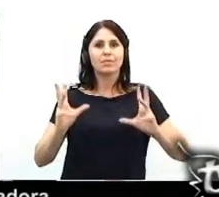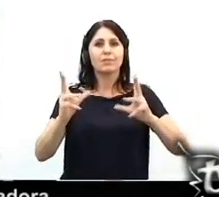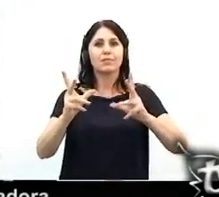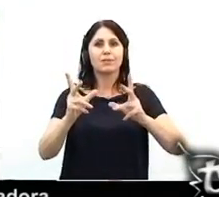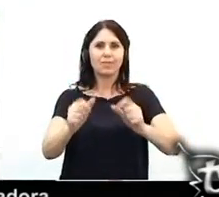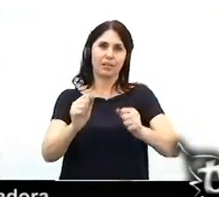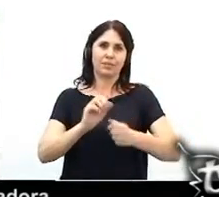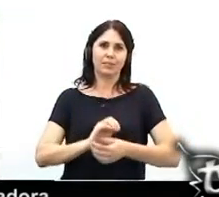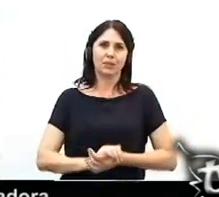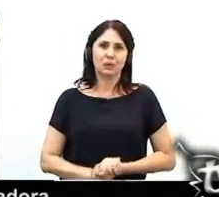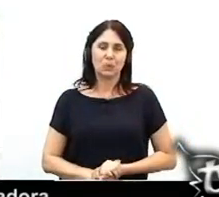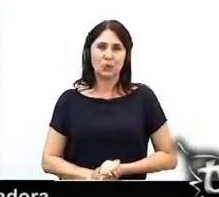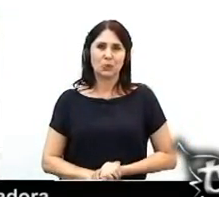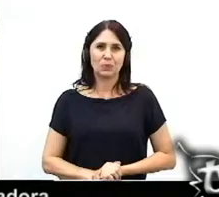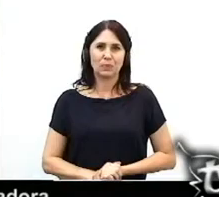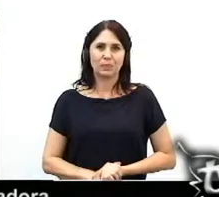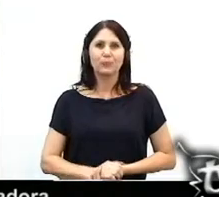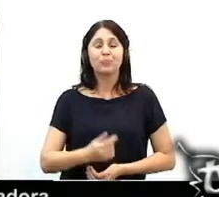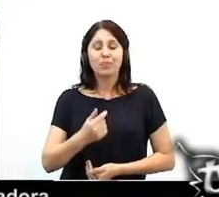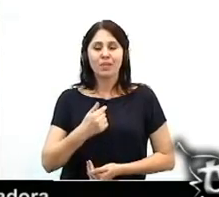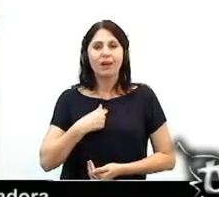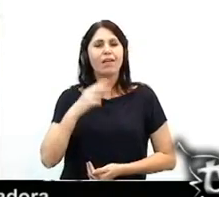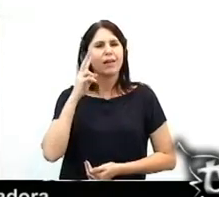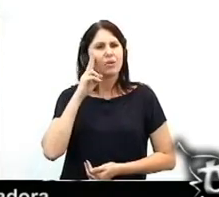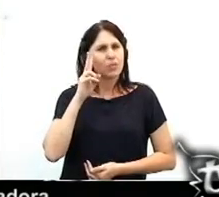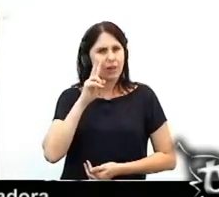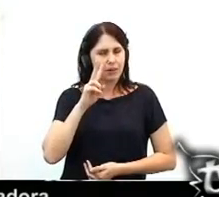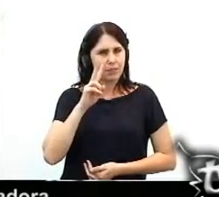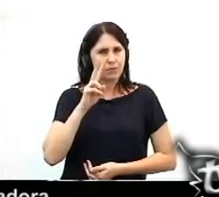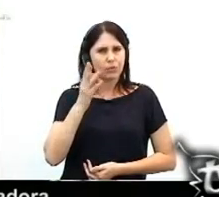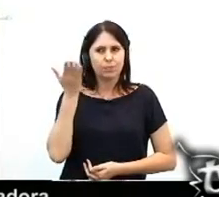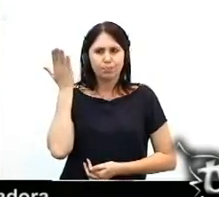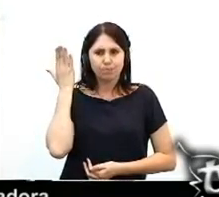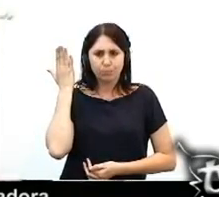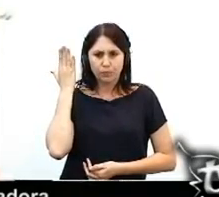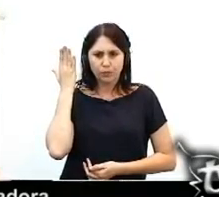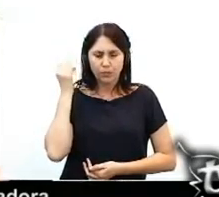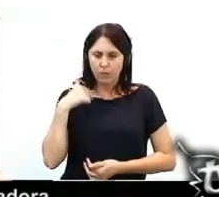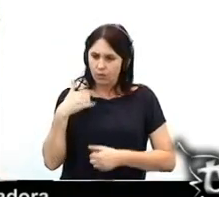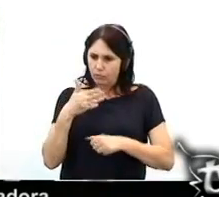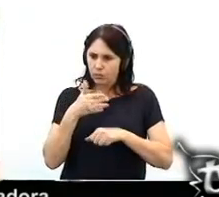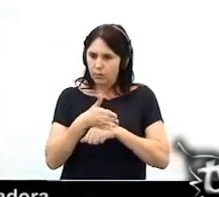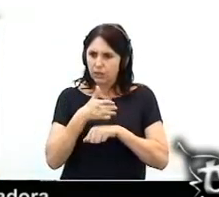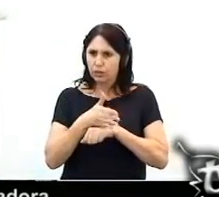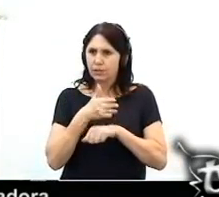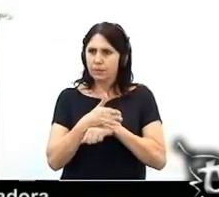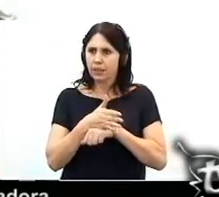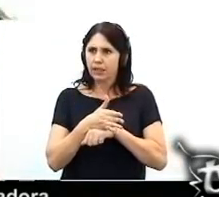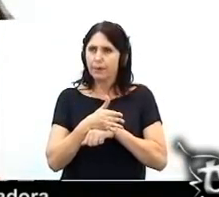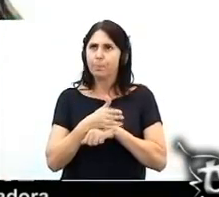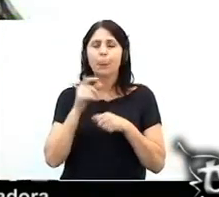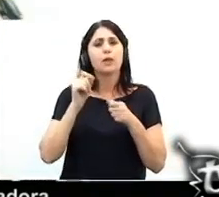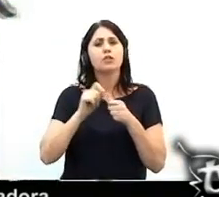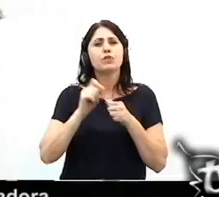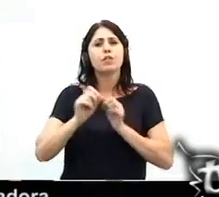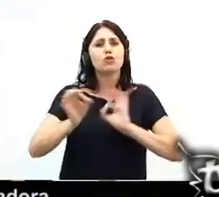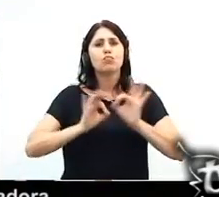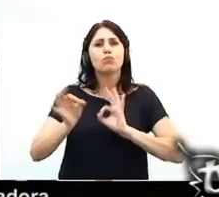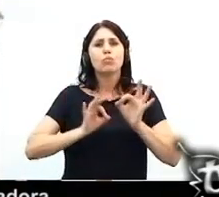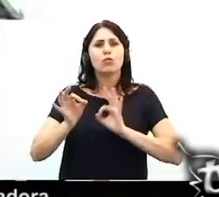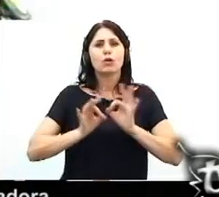lá. E assim a gente vai conseguindo construir uma consciência e uma educação de cidade para